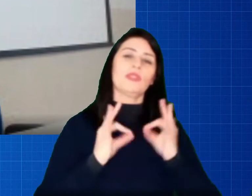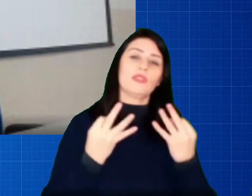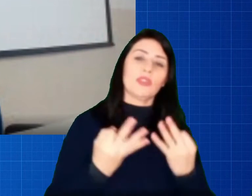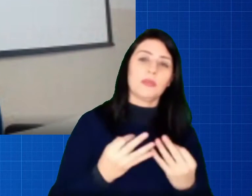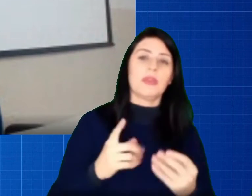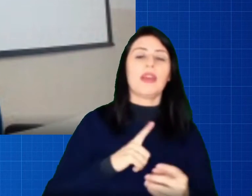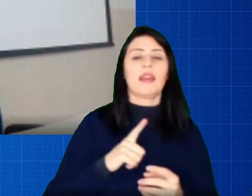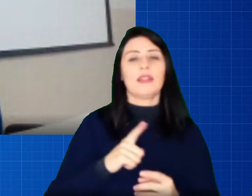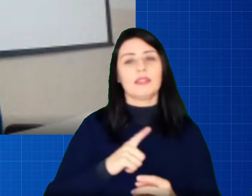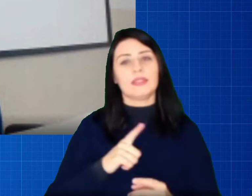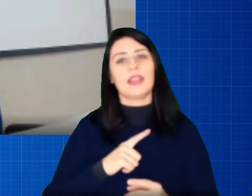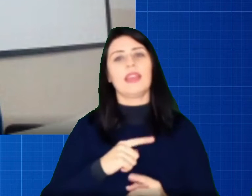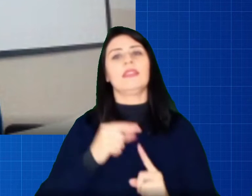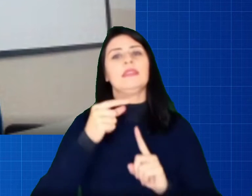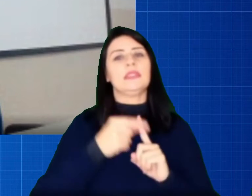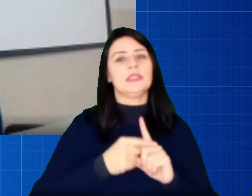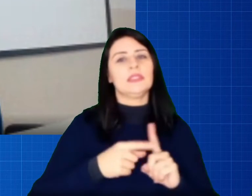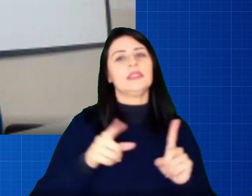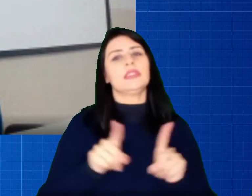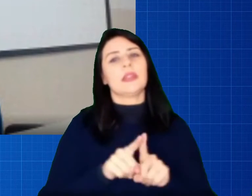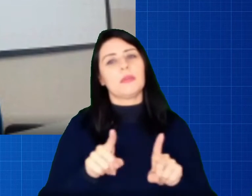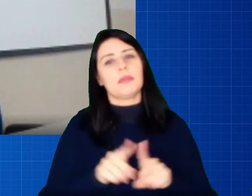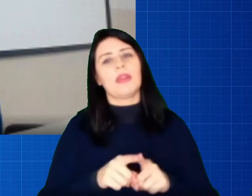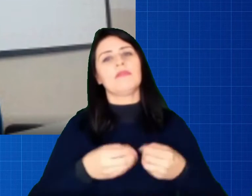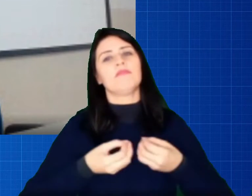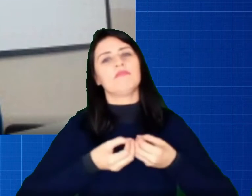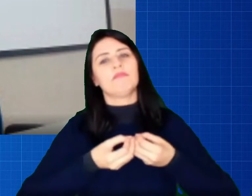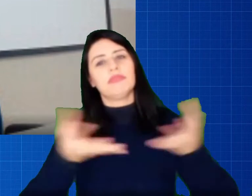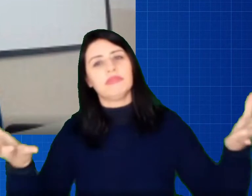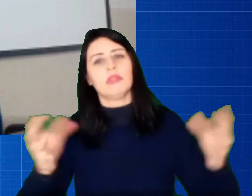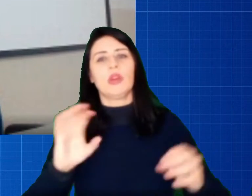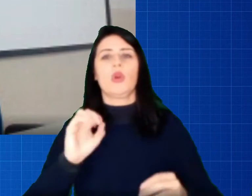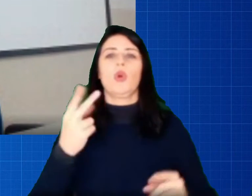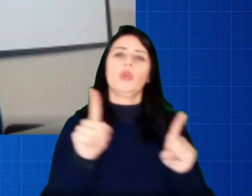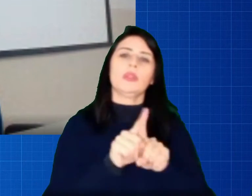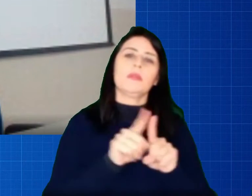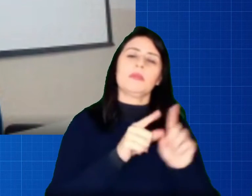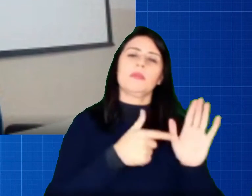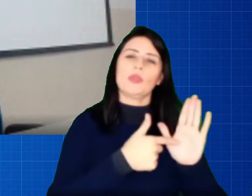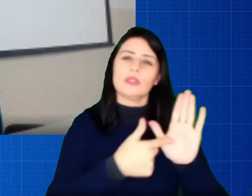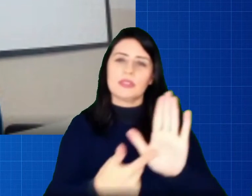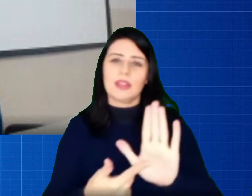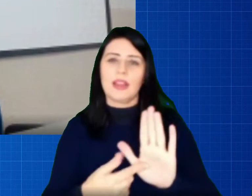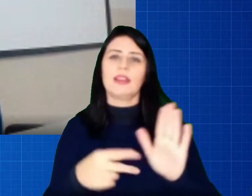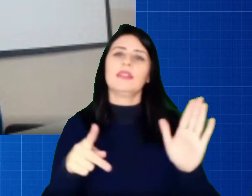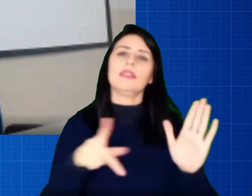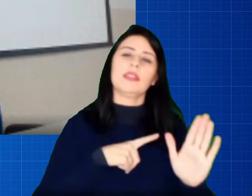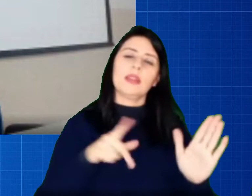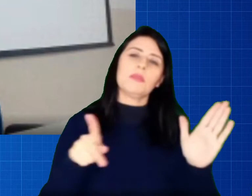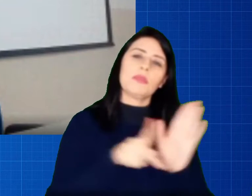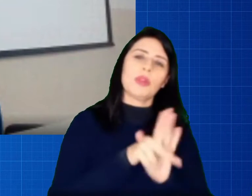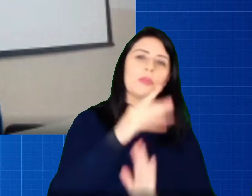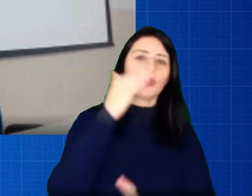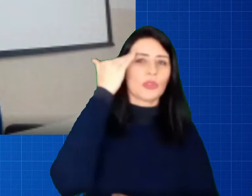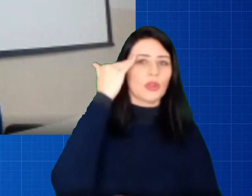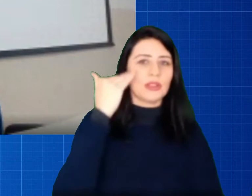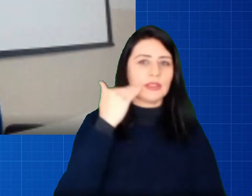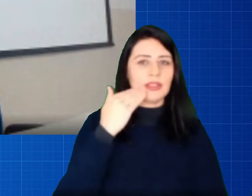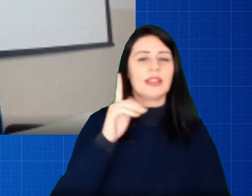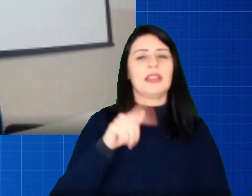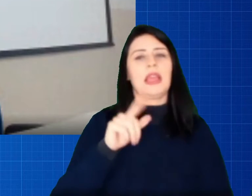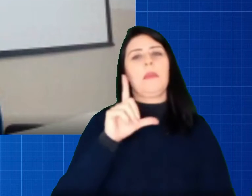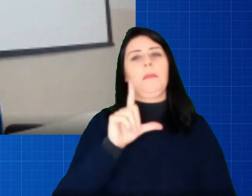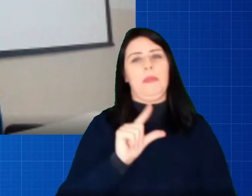um kitzinho de planejamento familiar para estar fazendo, e tem os preservativos, tanto para distribuição quanto para